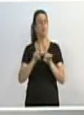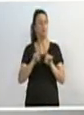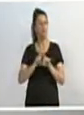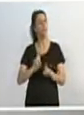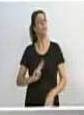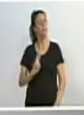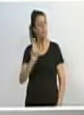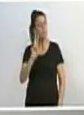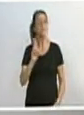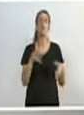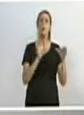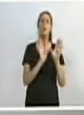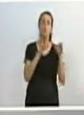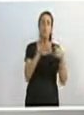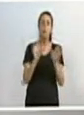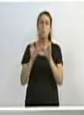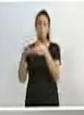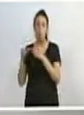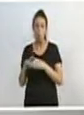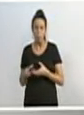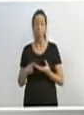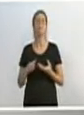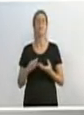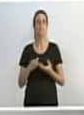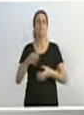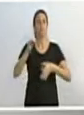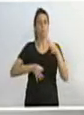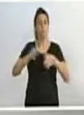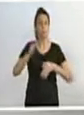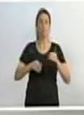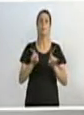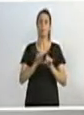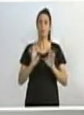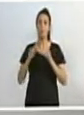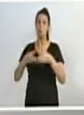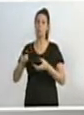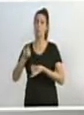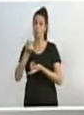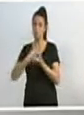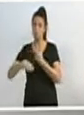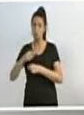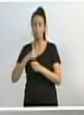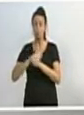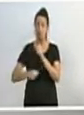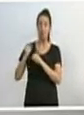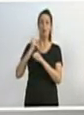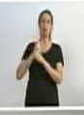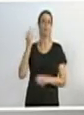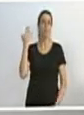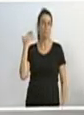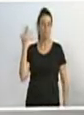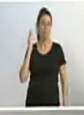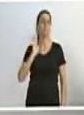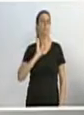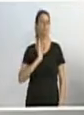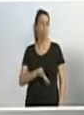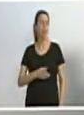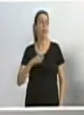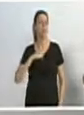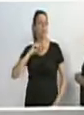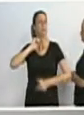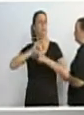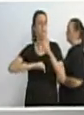das comissões aqui, aos amigos vereadores da Comissão de Constituição e Justiça, da Comissão de Finanças, que no final do ano, mesmo com uma extensa pauta, a gente